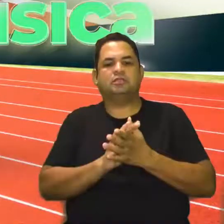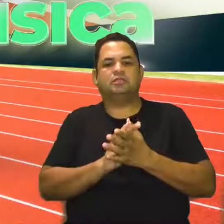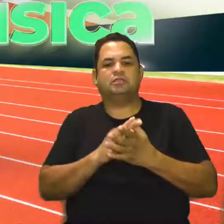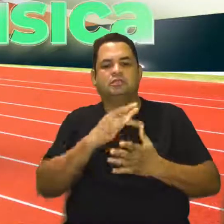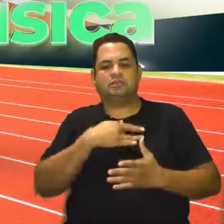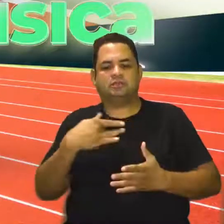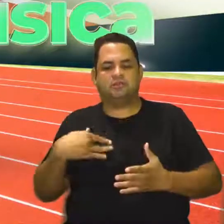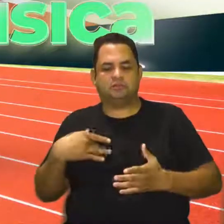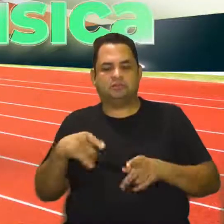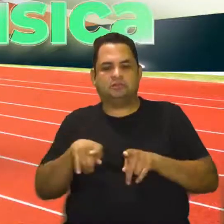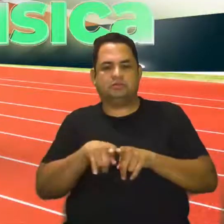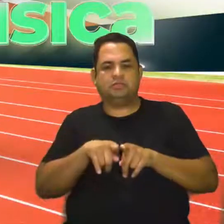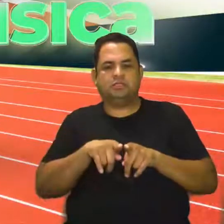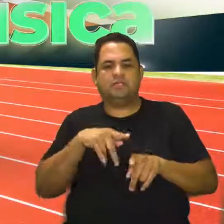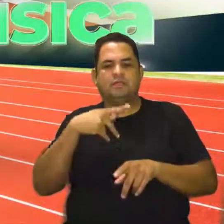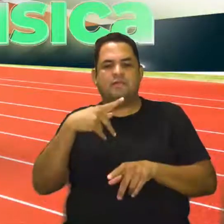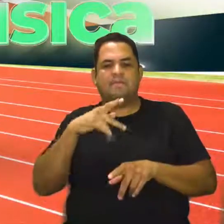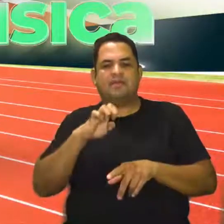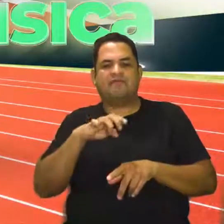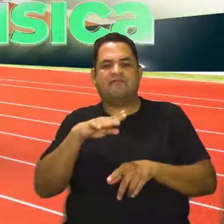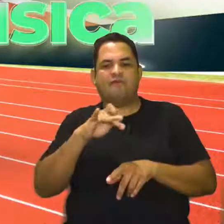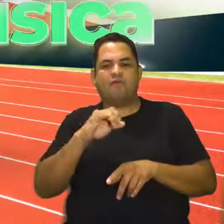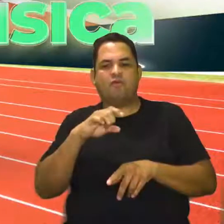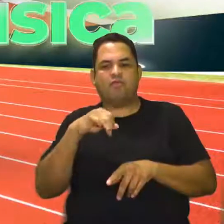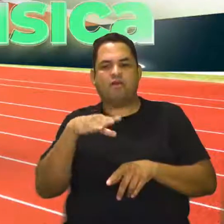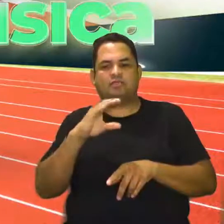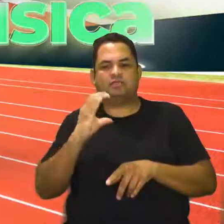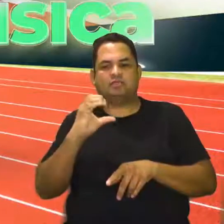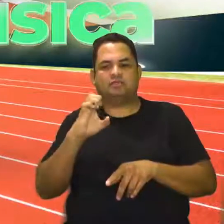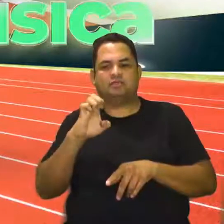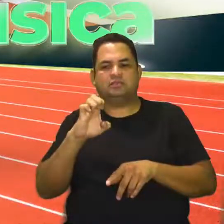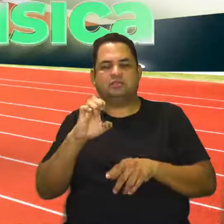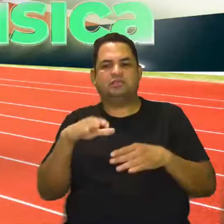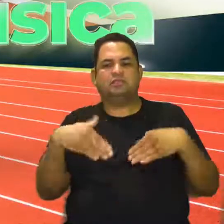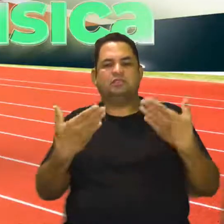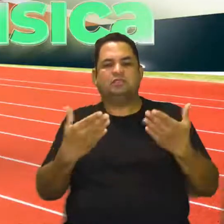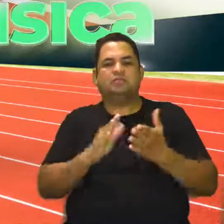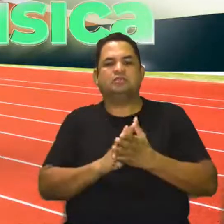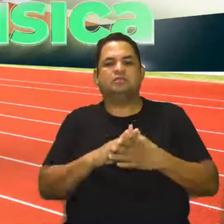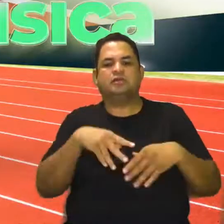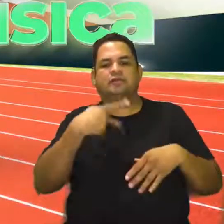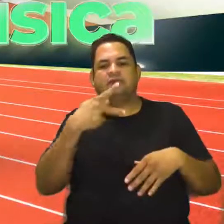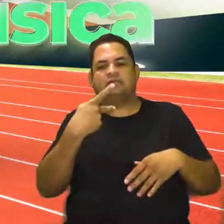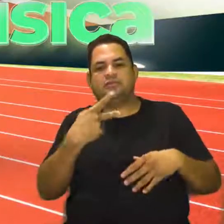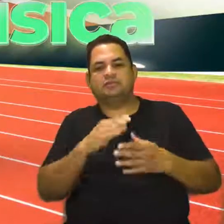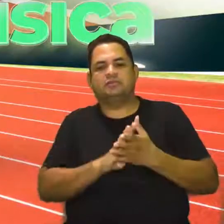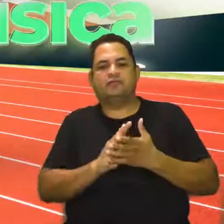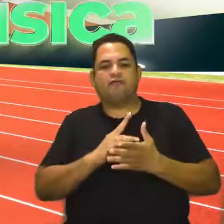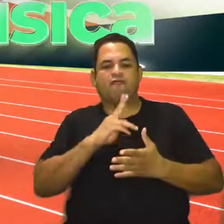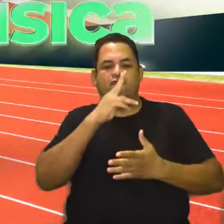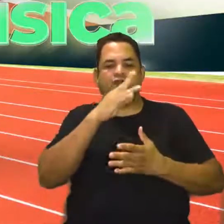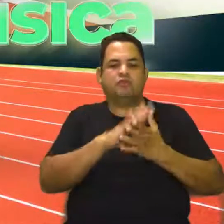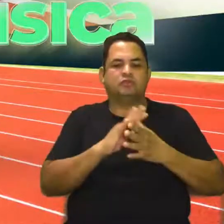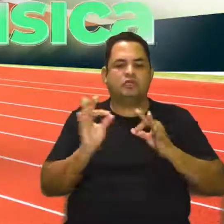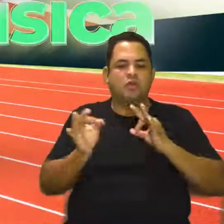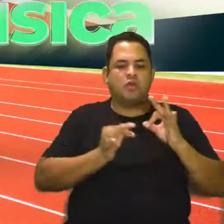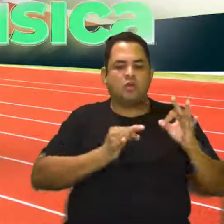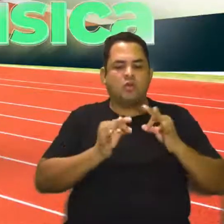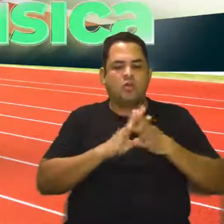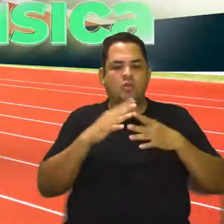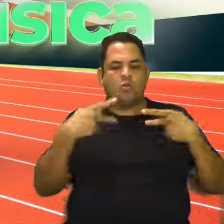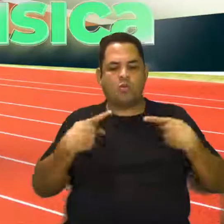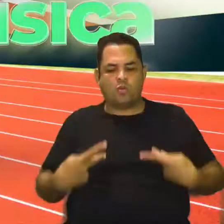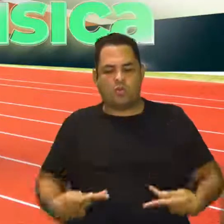física relacionada à performance. Quando eu falo de saúde, eu estou falando de flexibilidade, de força, de composição corporal,